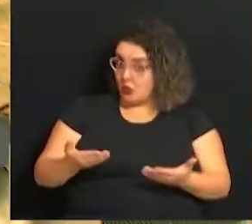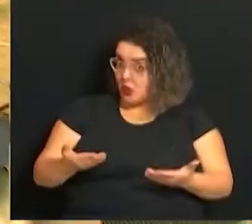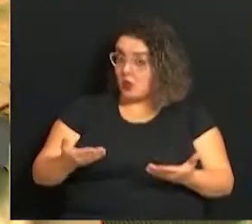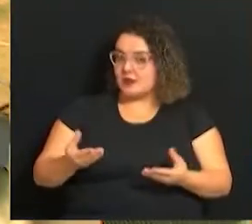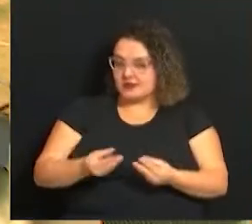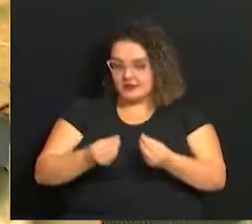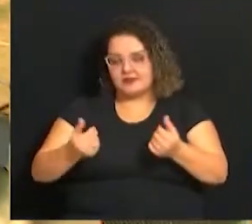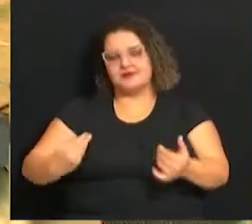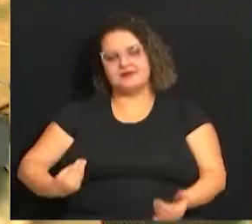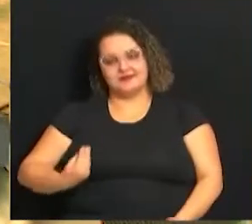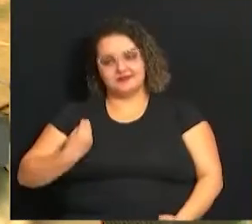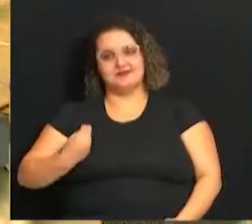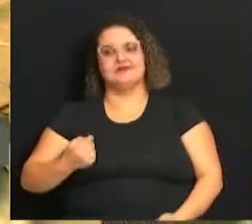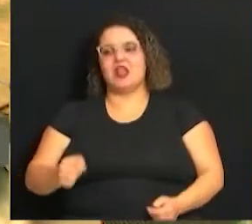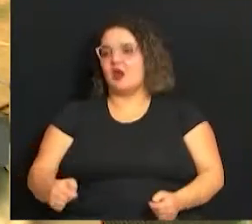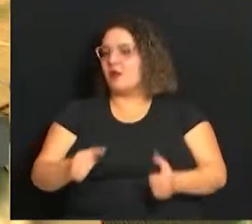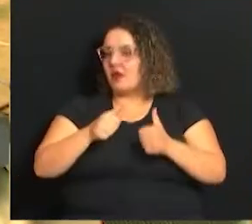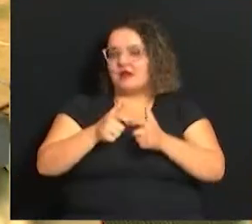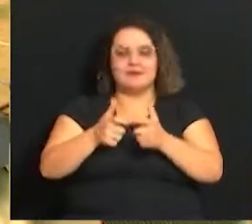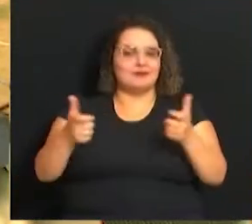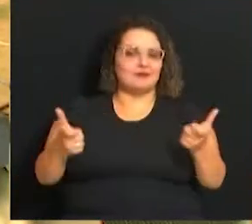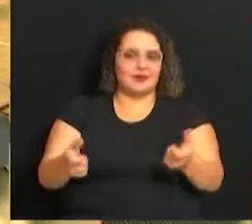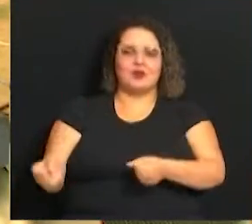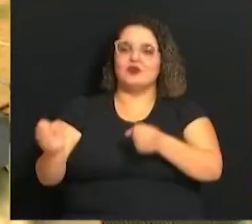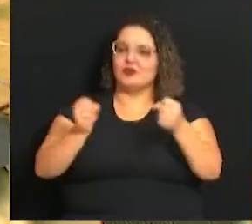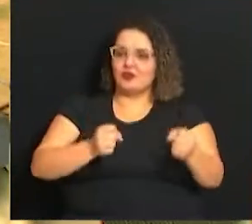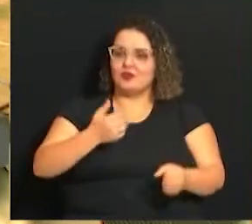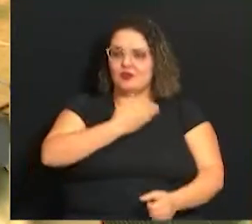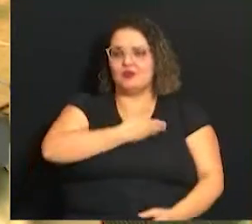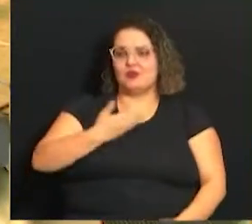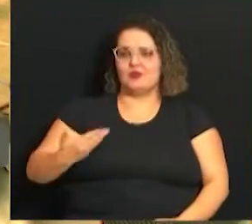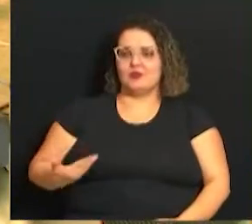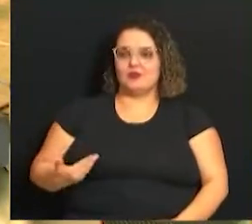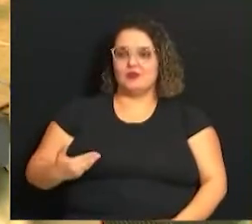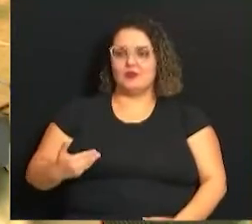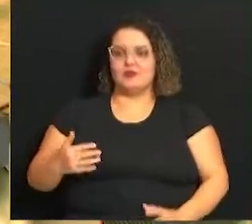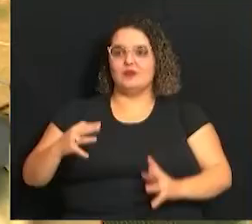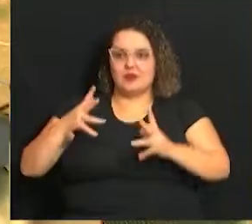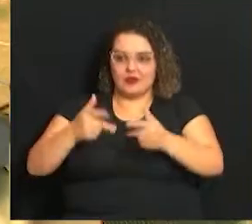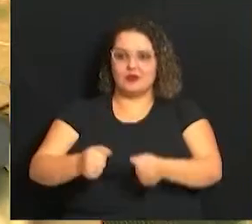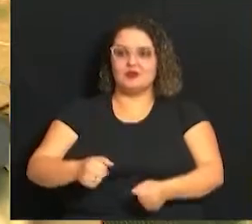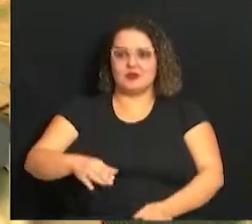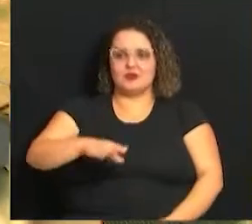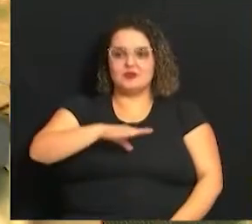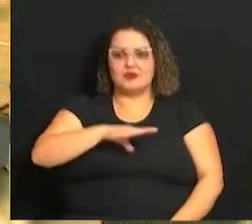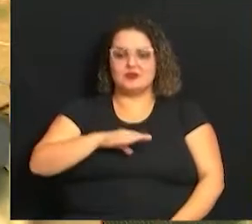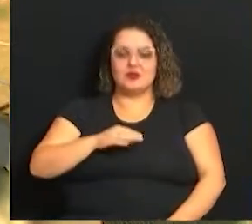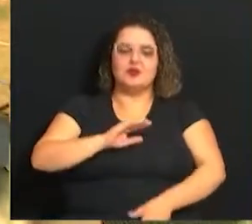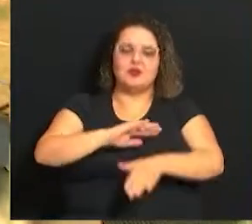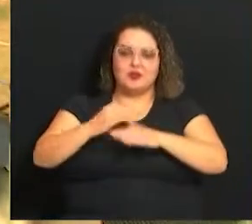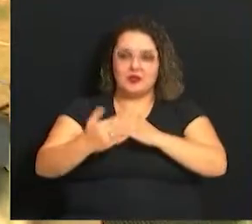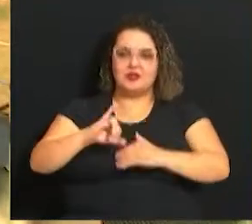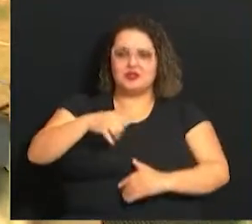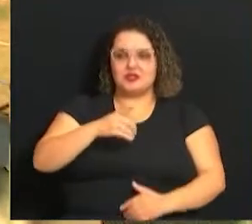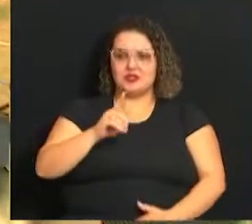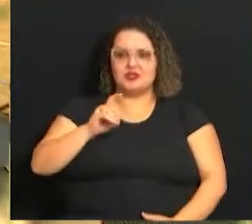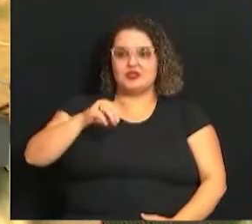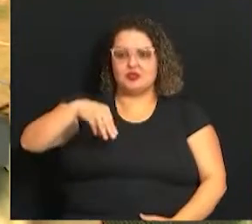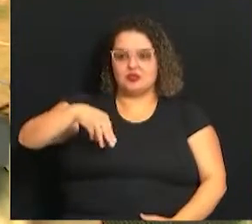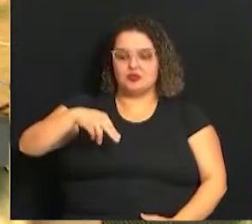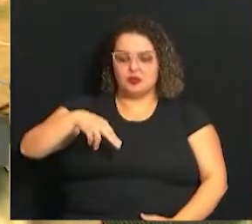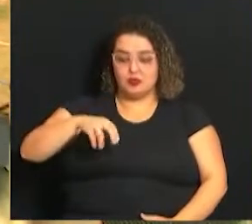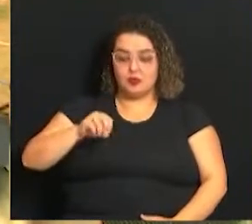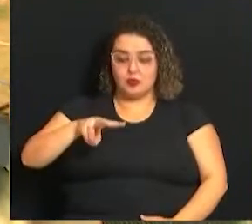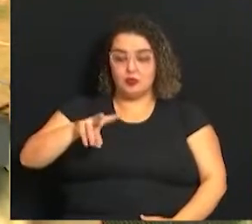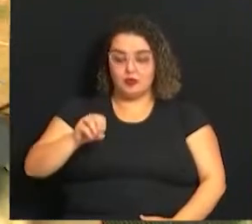e agora só de ter essa qualidade de vida já é um ganho muito e do poder público para para o os municípios daqui do bairro